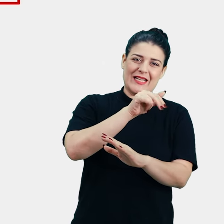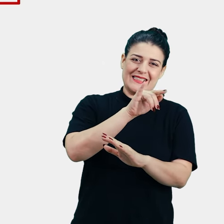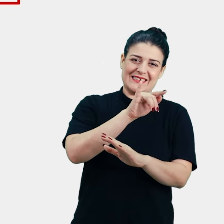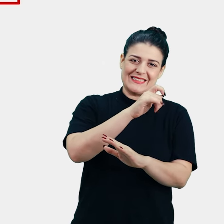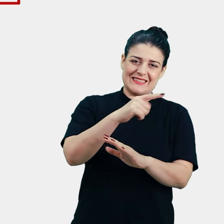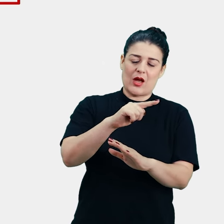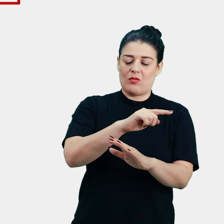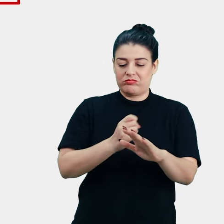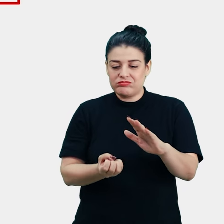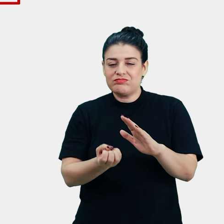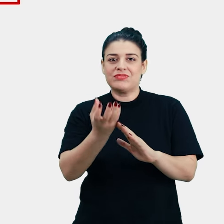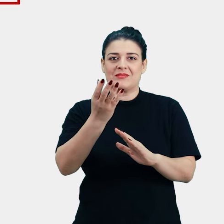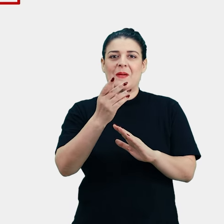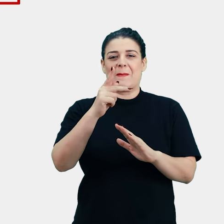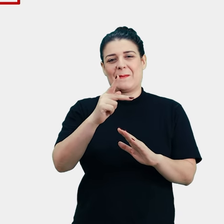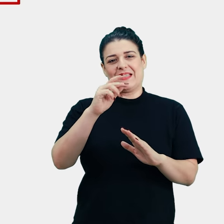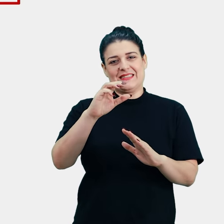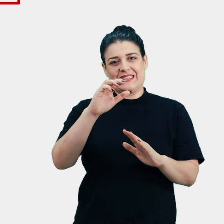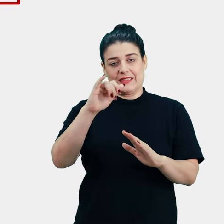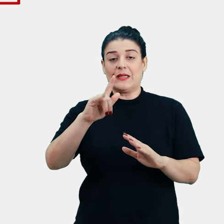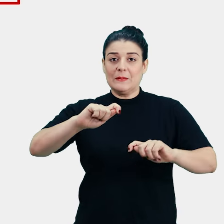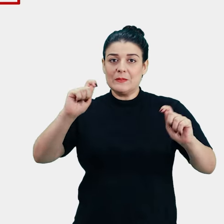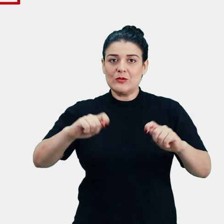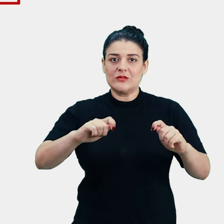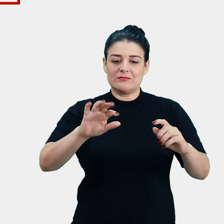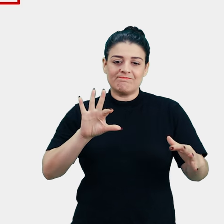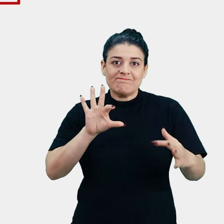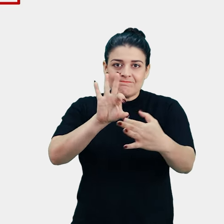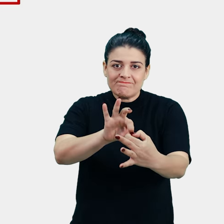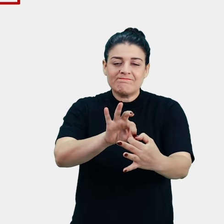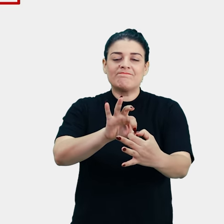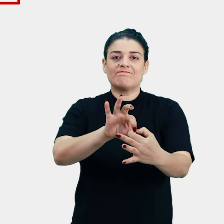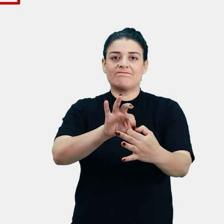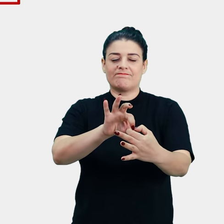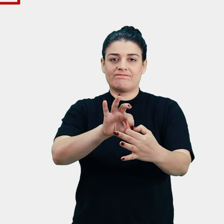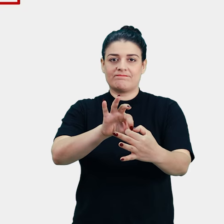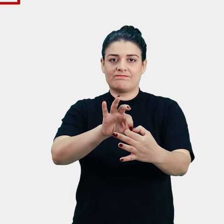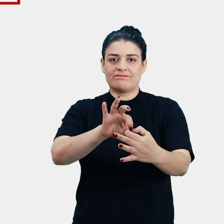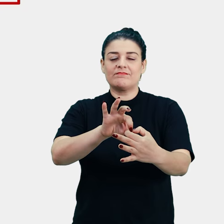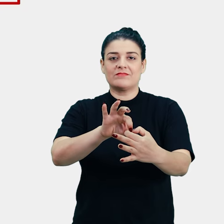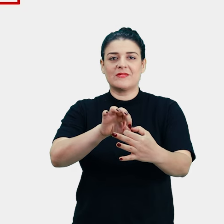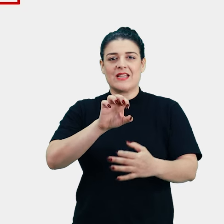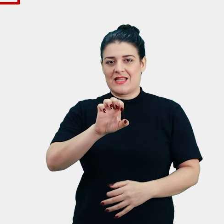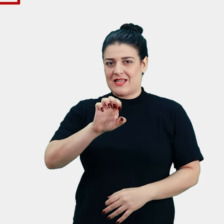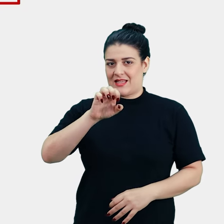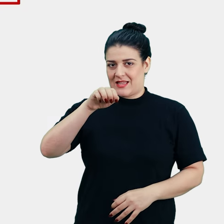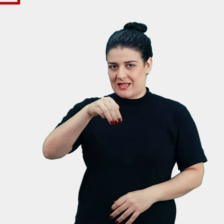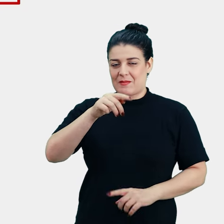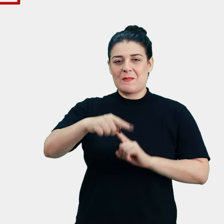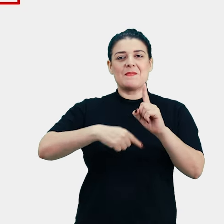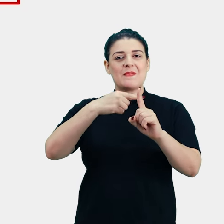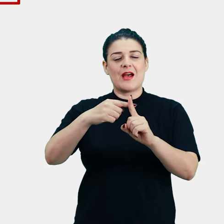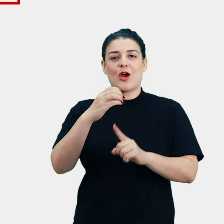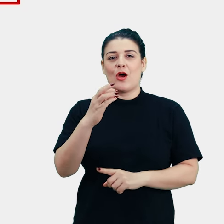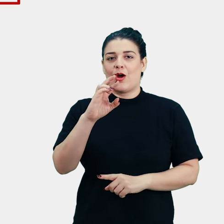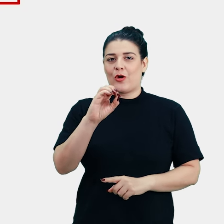por exemplo, como o ESE, a PCI, foi possível acoplar um espectrômetro de massas a um cromatógrafo